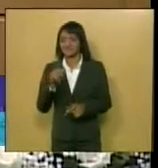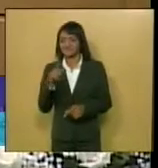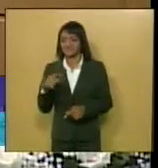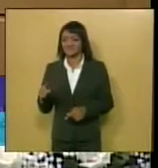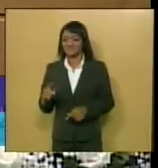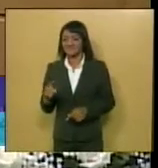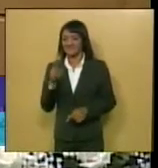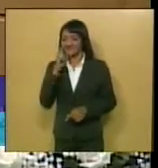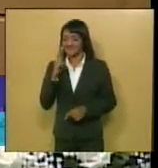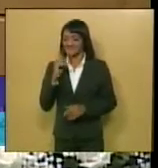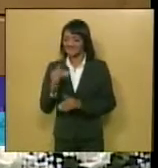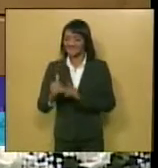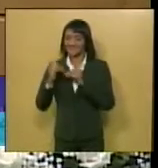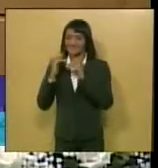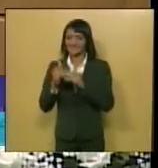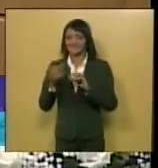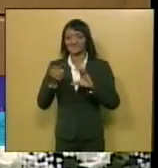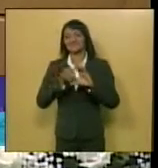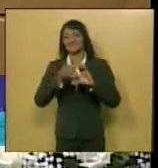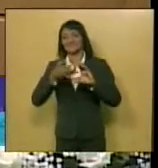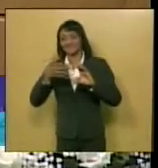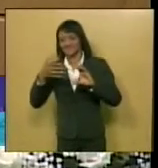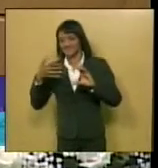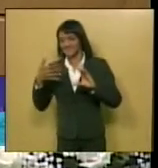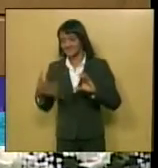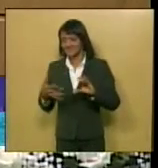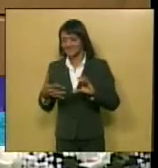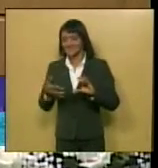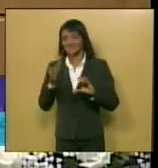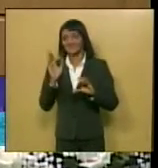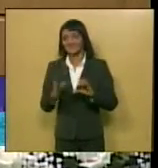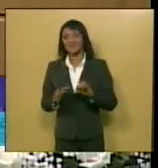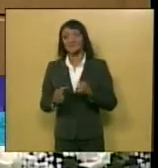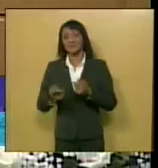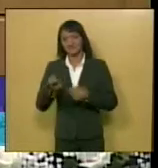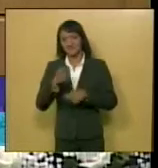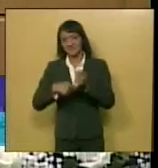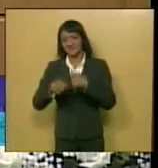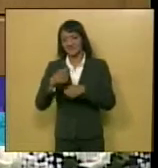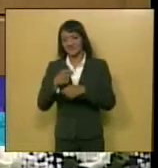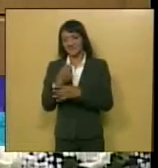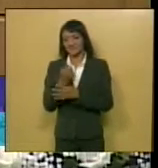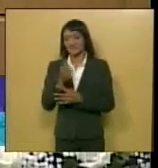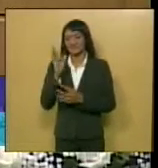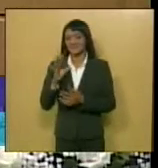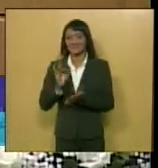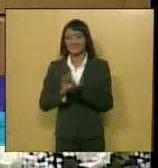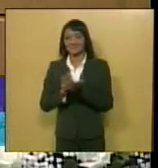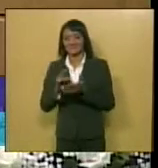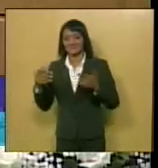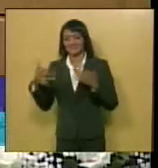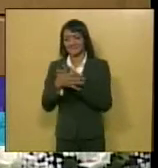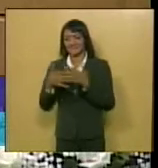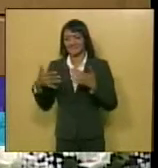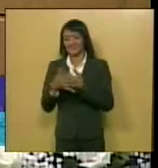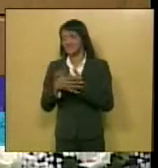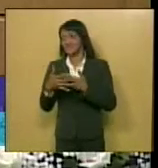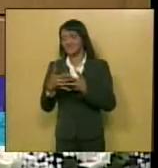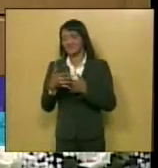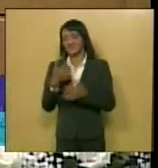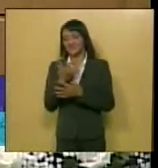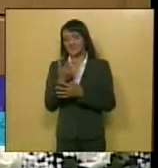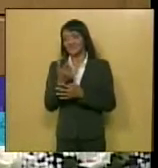Essas características atraíam comerciantes para se instalarem na cidade,